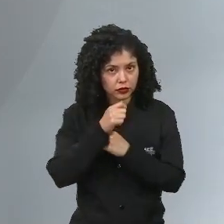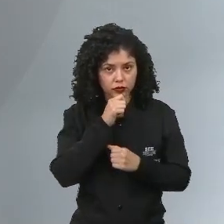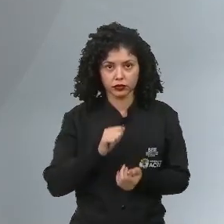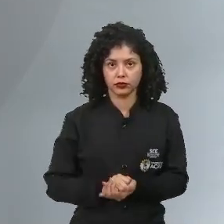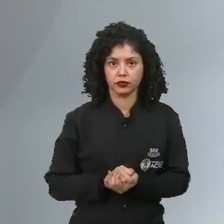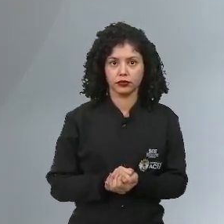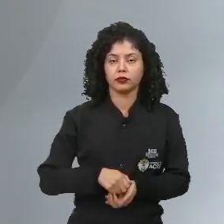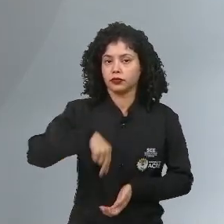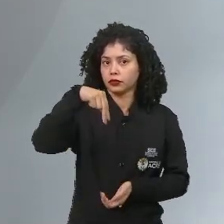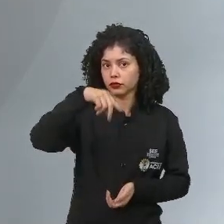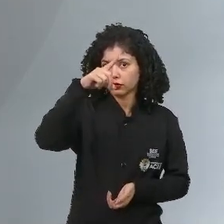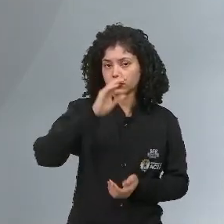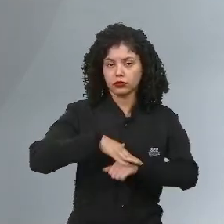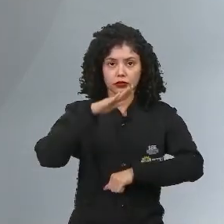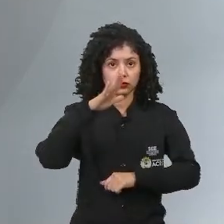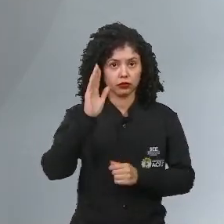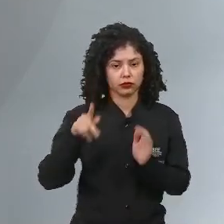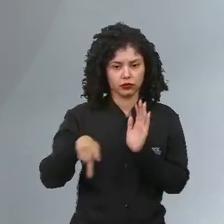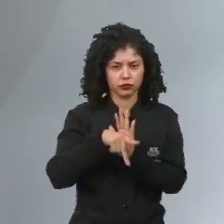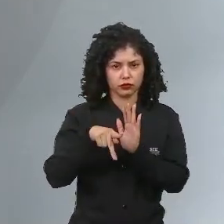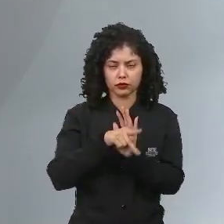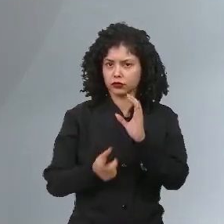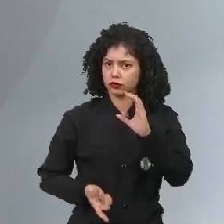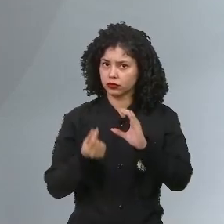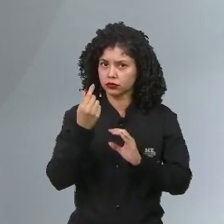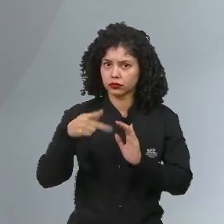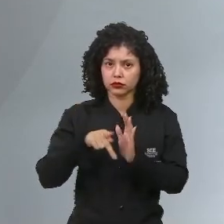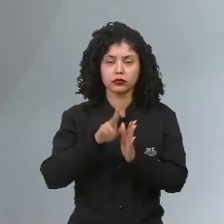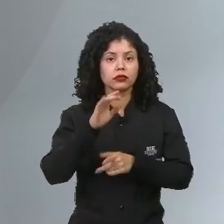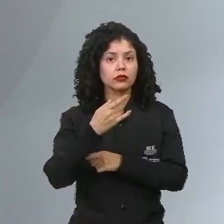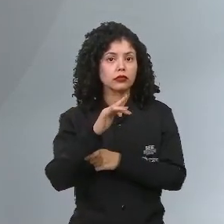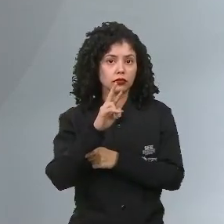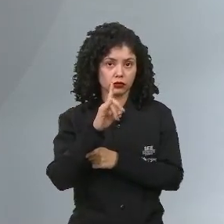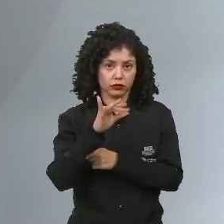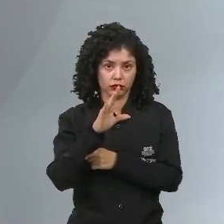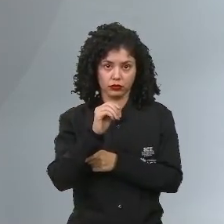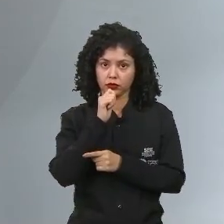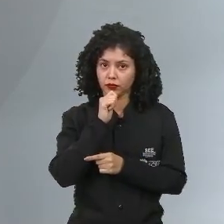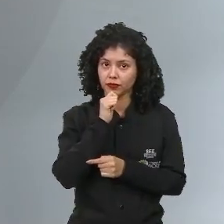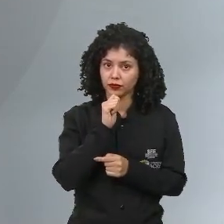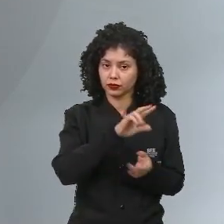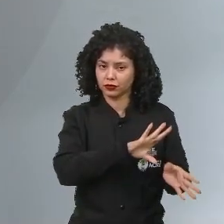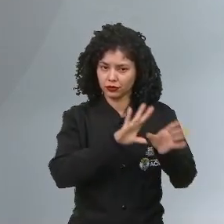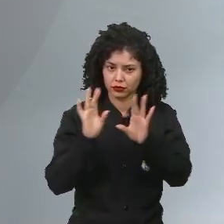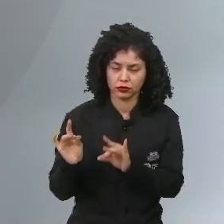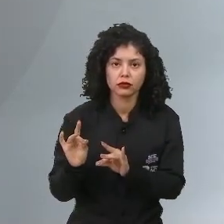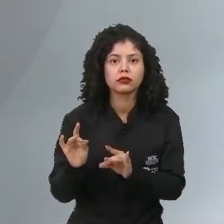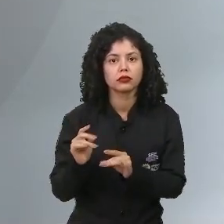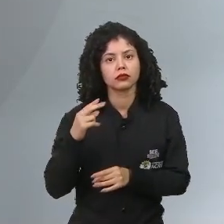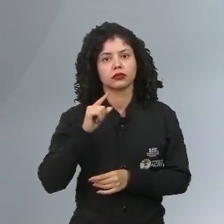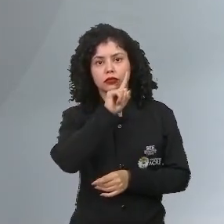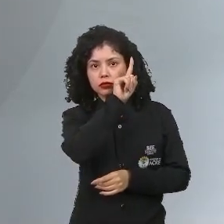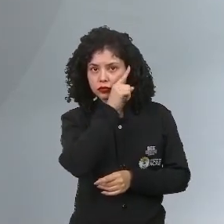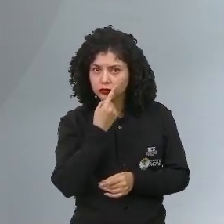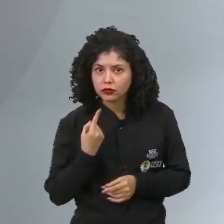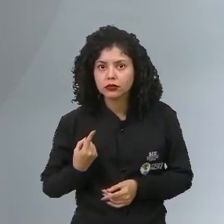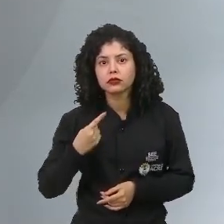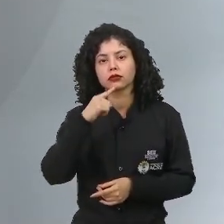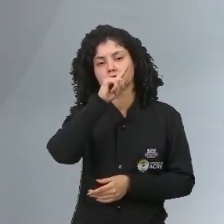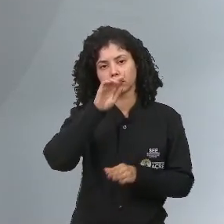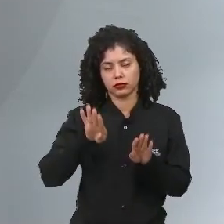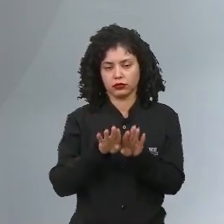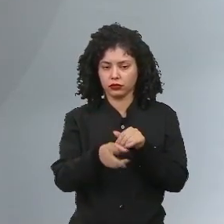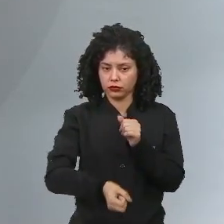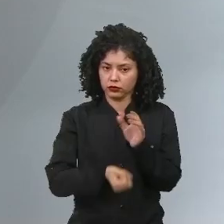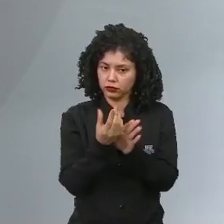região Nordeste, mais especificamente ali a capitania do Pernambuco, através das plantações da cana-de-açúcar. Por quê? Porque o açúcar